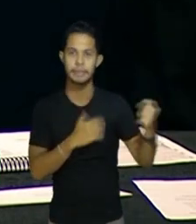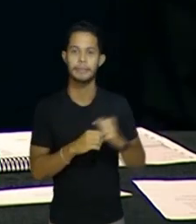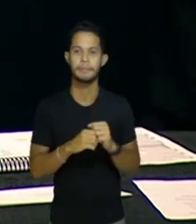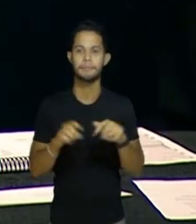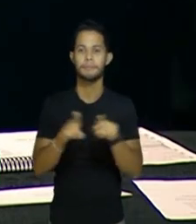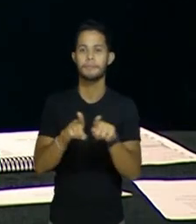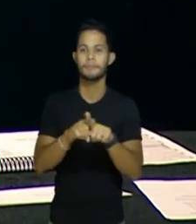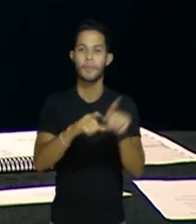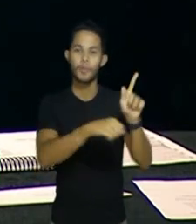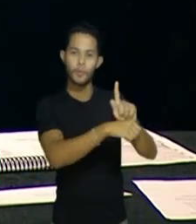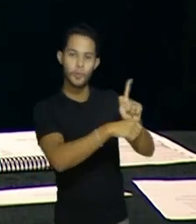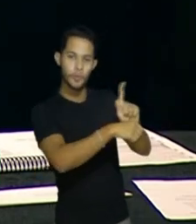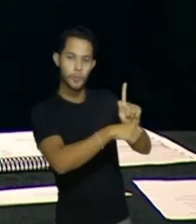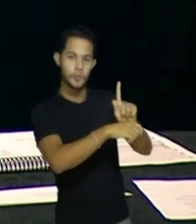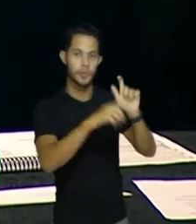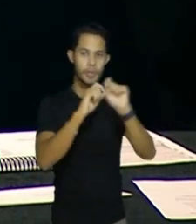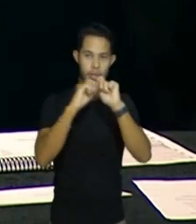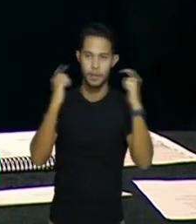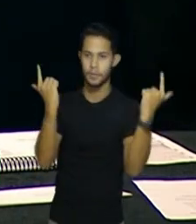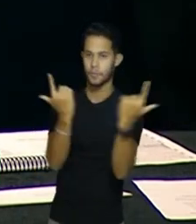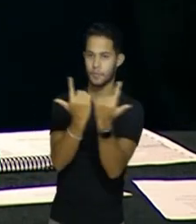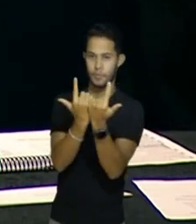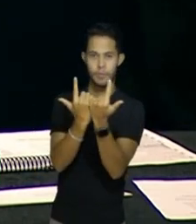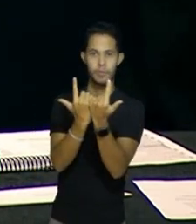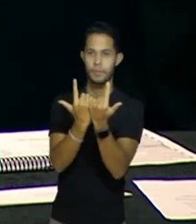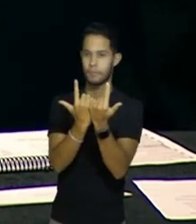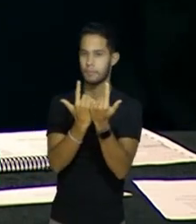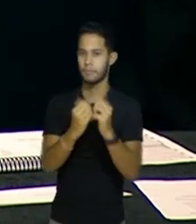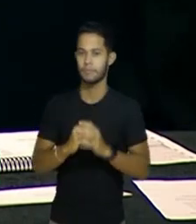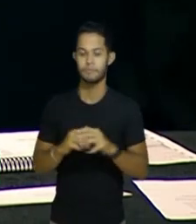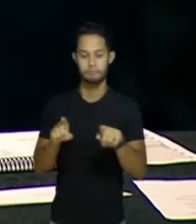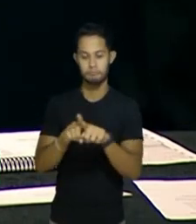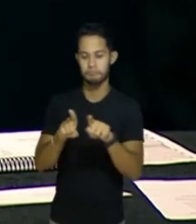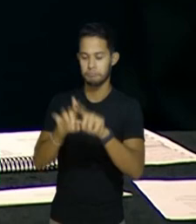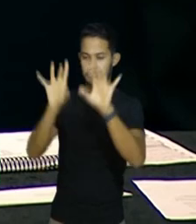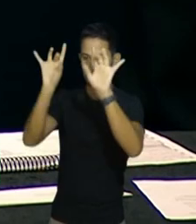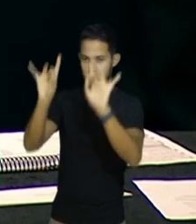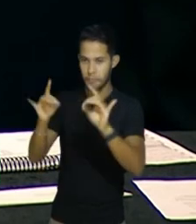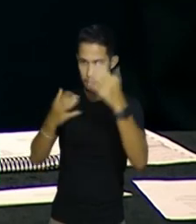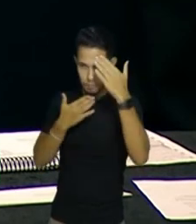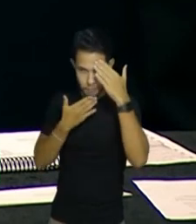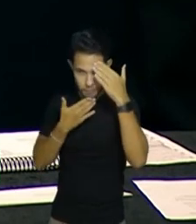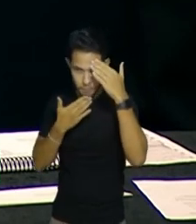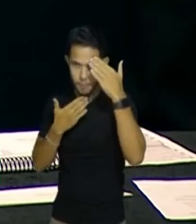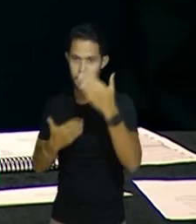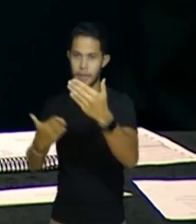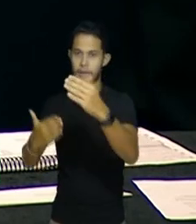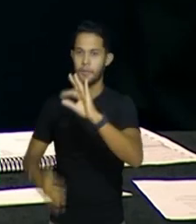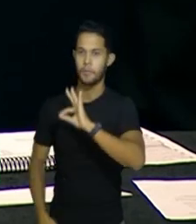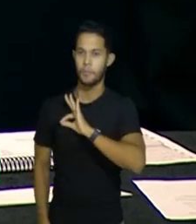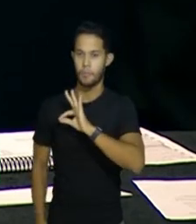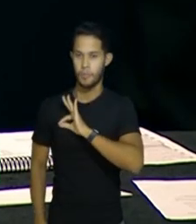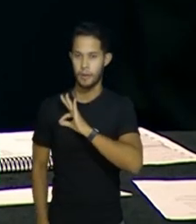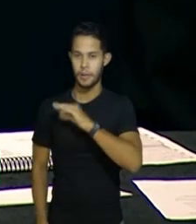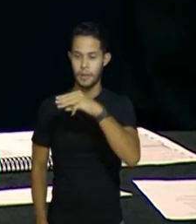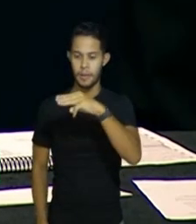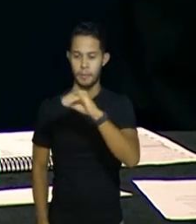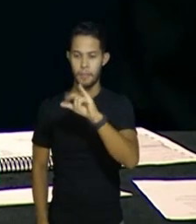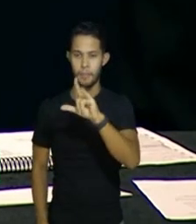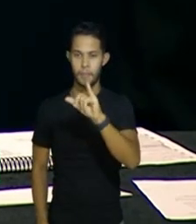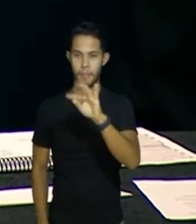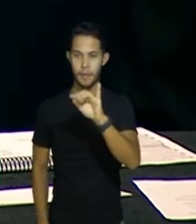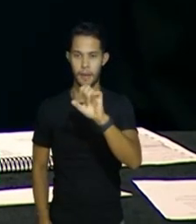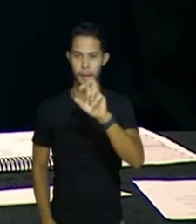da Assembleia Legislativa, e também, de uma forma toda especial, agradecer à Polícia Militar e todos os nossos terceirizados que aqui estiveram prestando